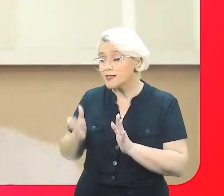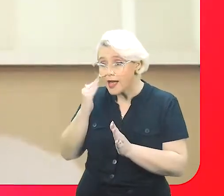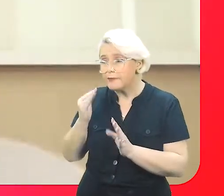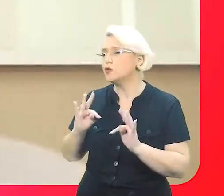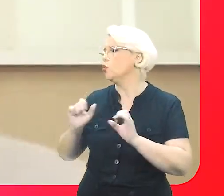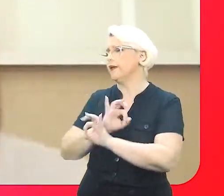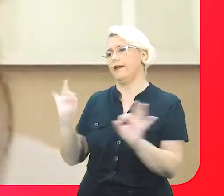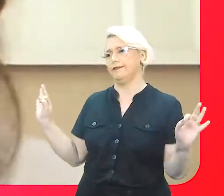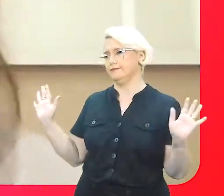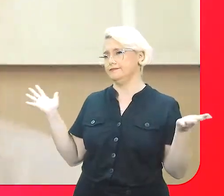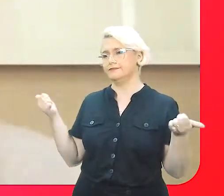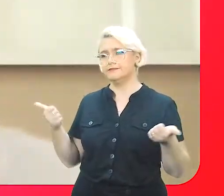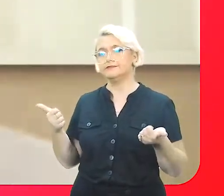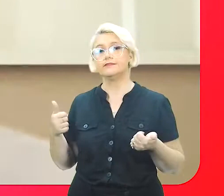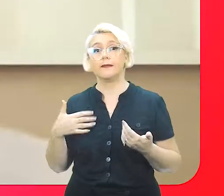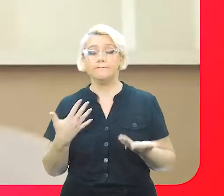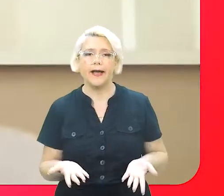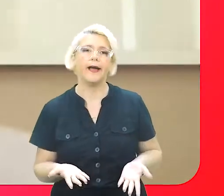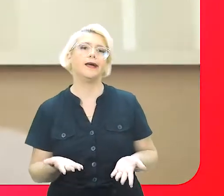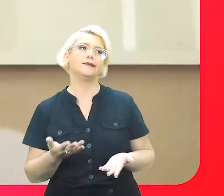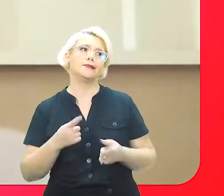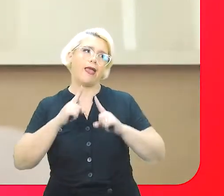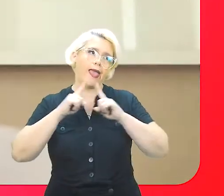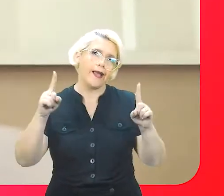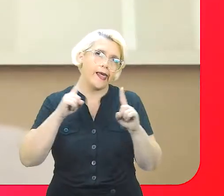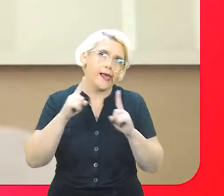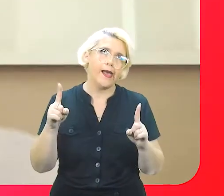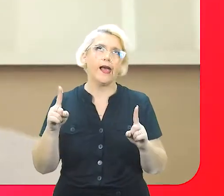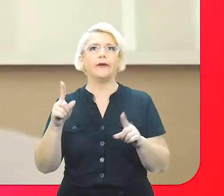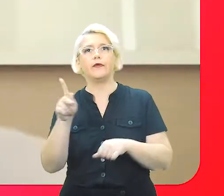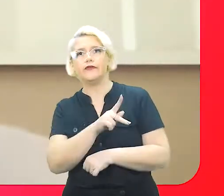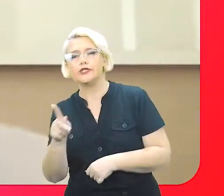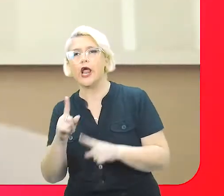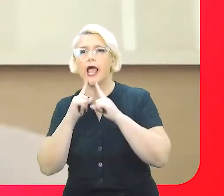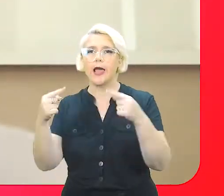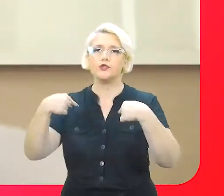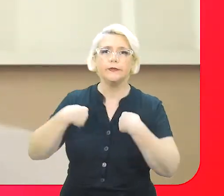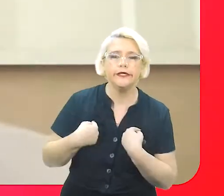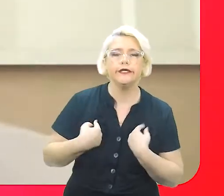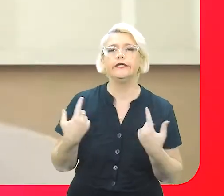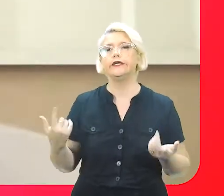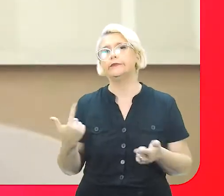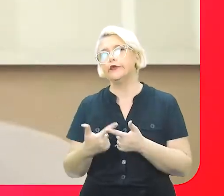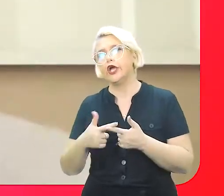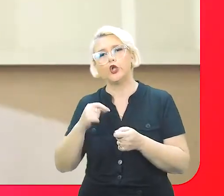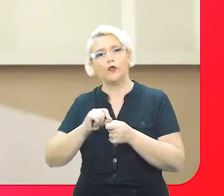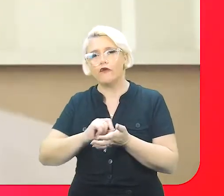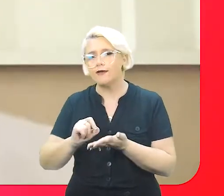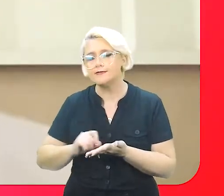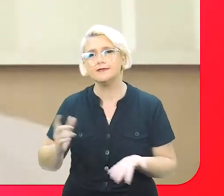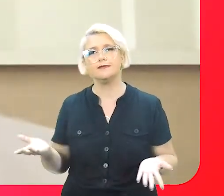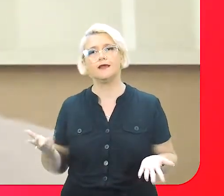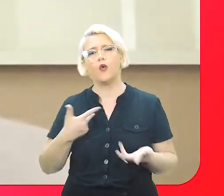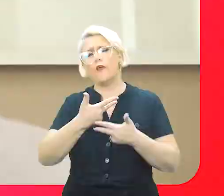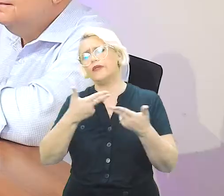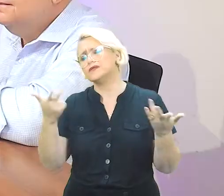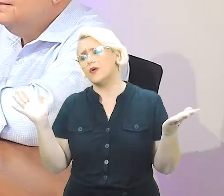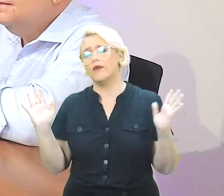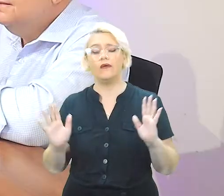Então, mas aí vinham as reclamações, vinham... e outras